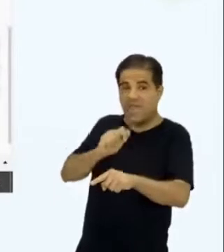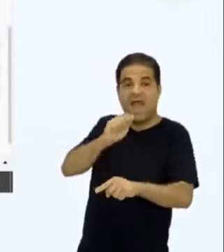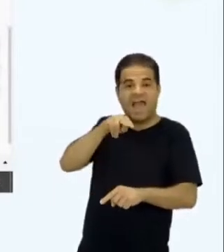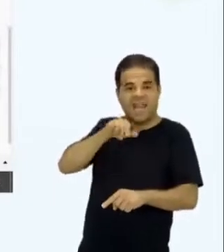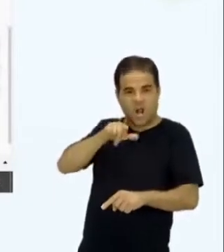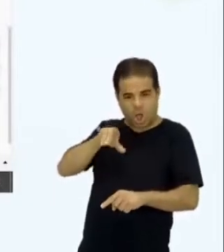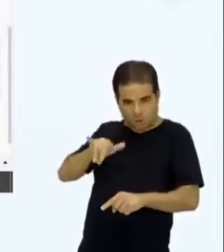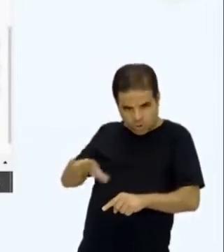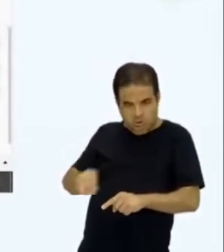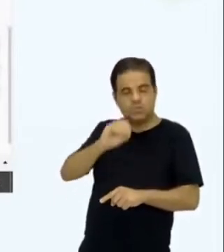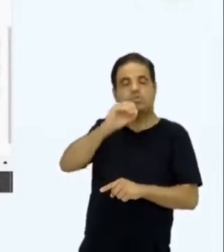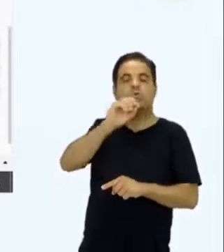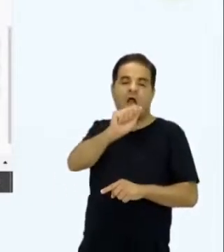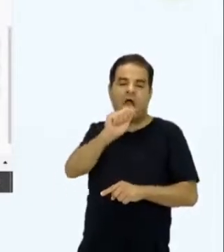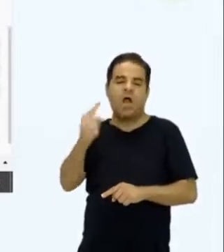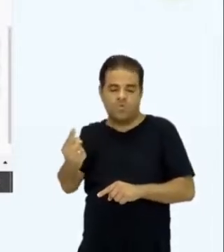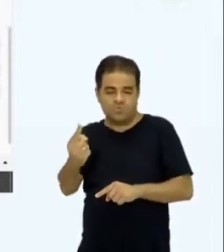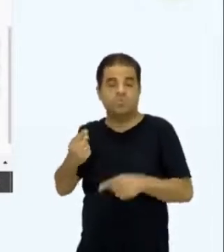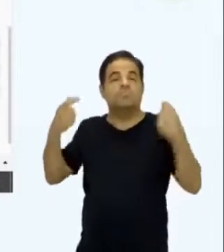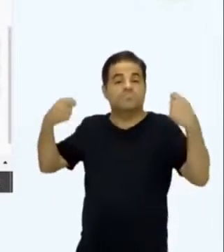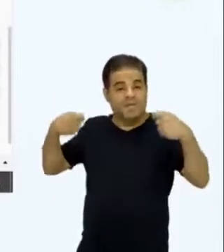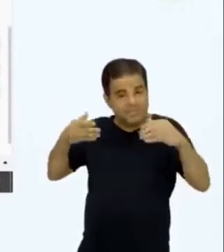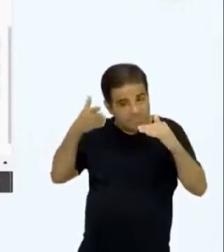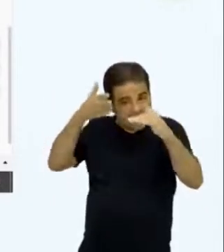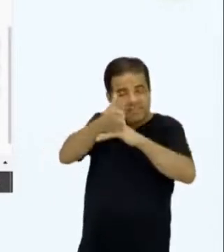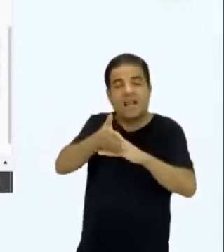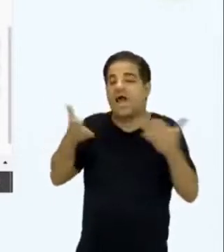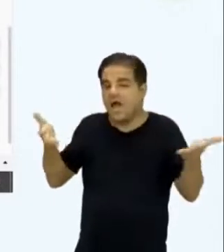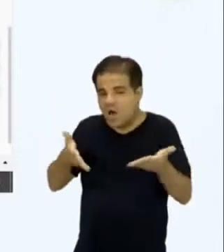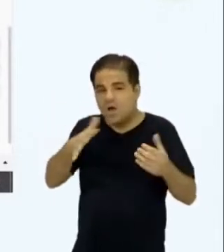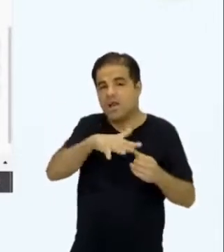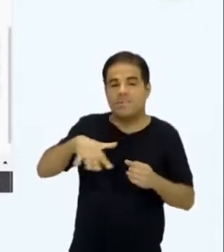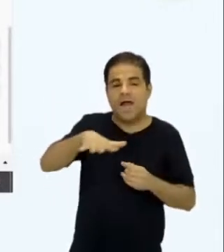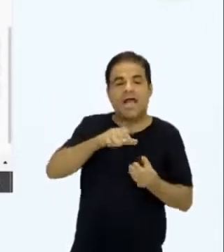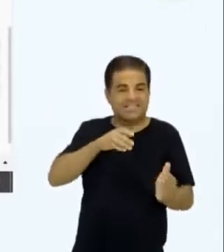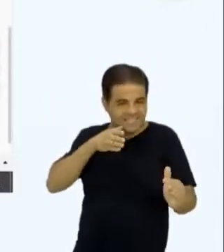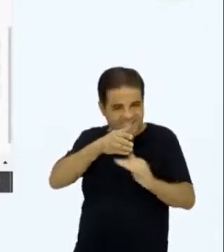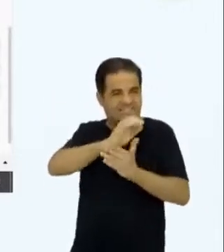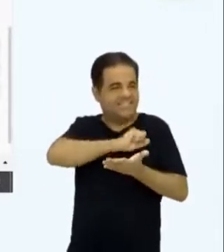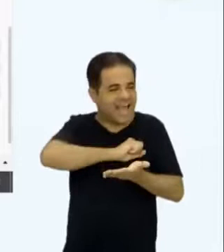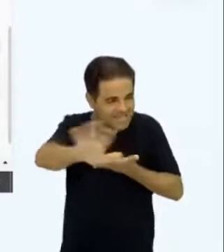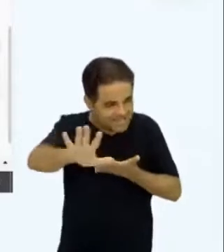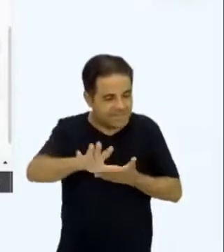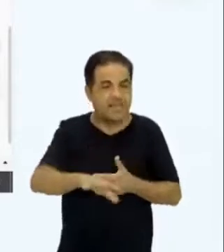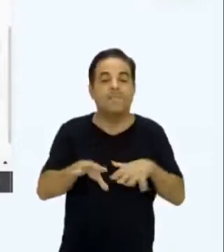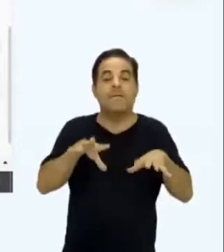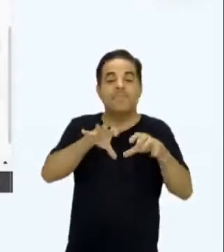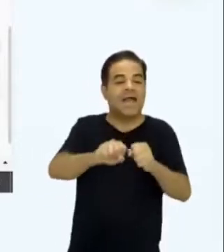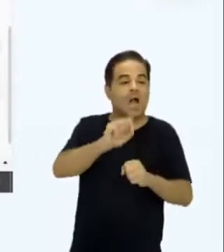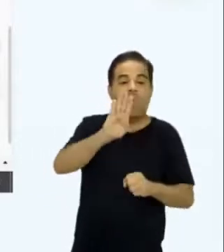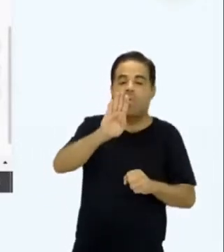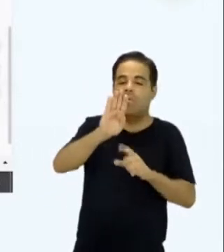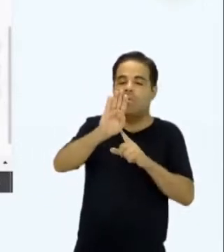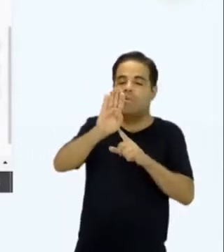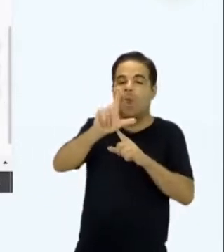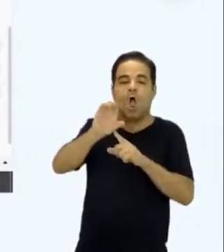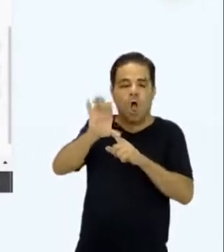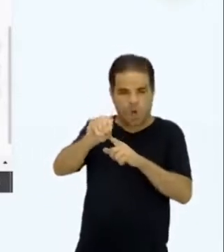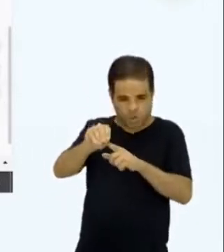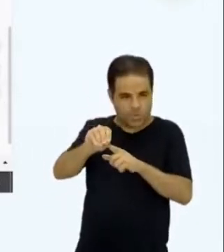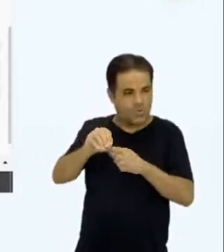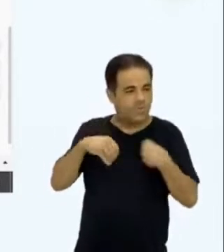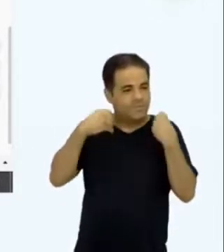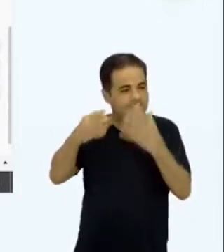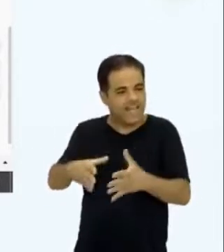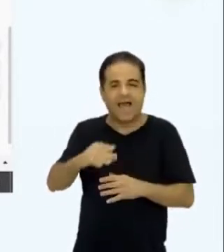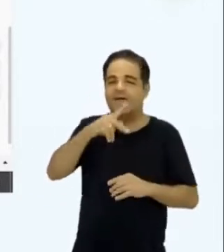A1. Nós precisamos entrar agora na parte de saída para pegar o bloquinho girar servo